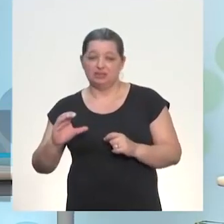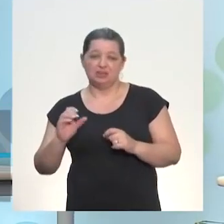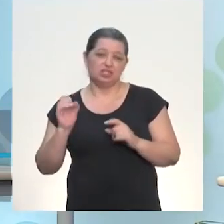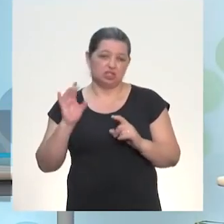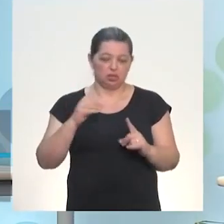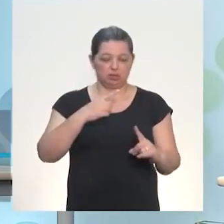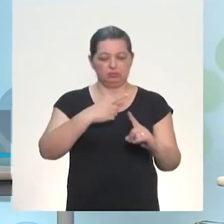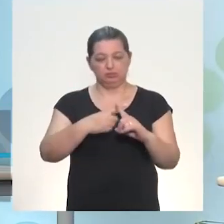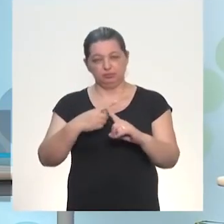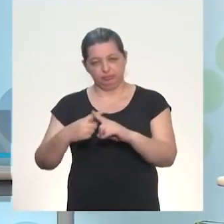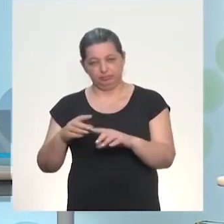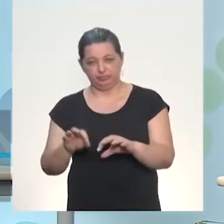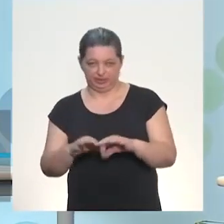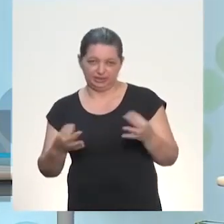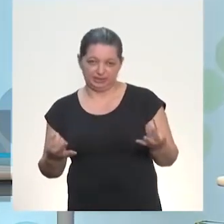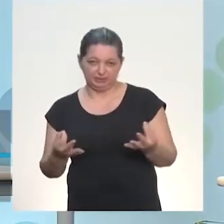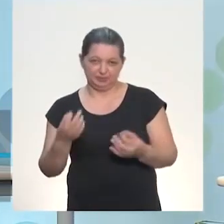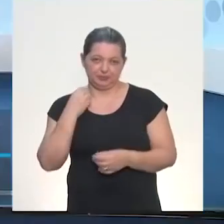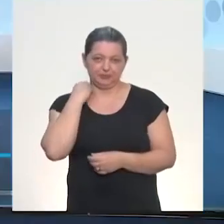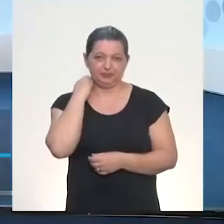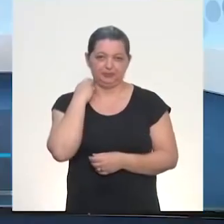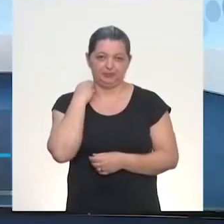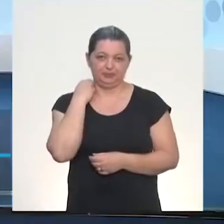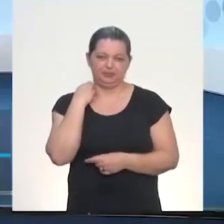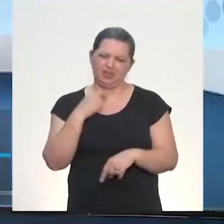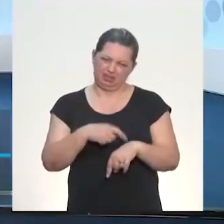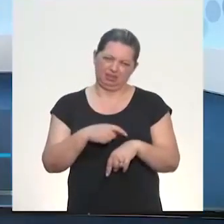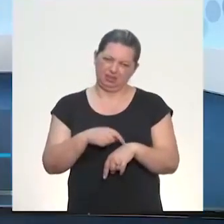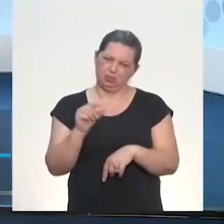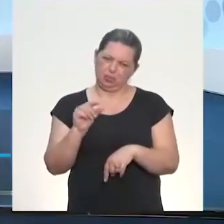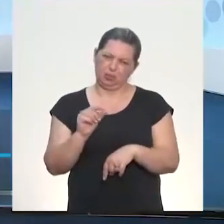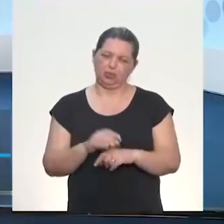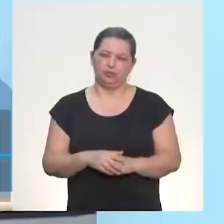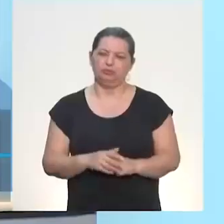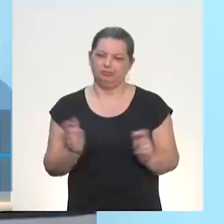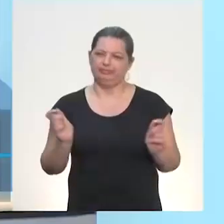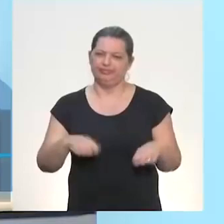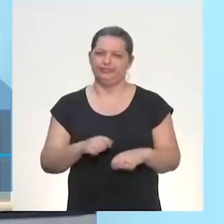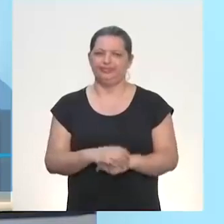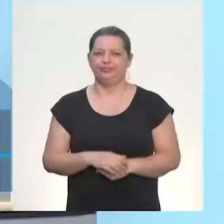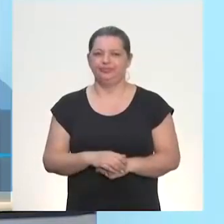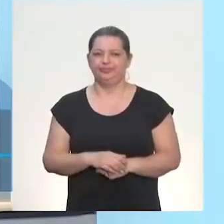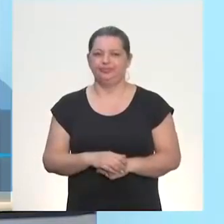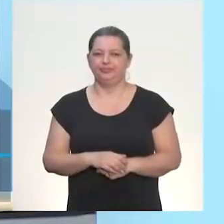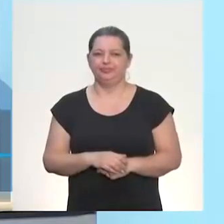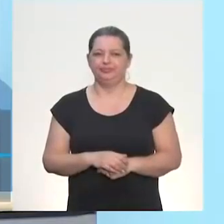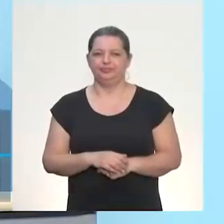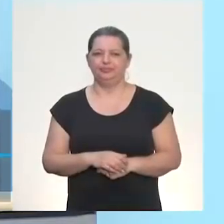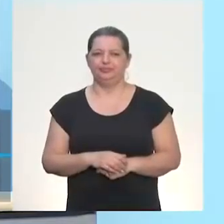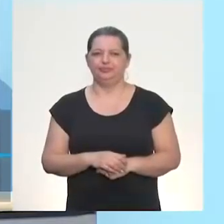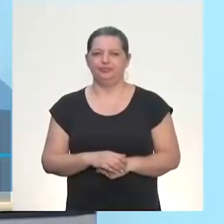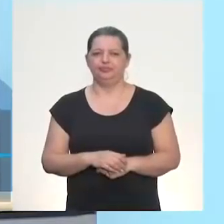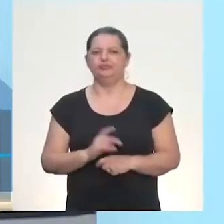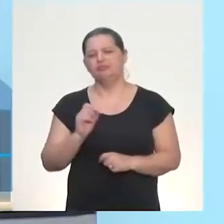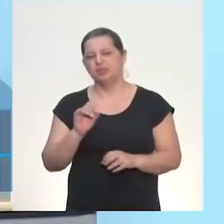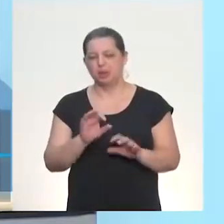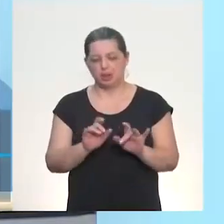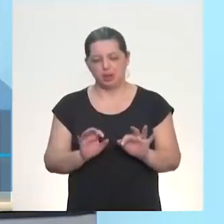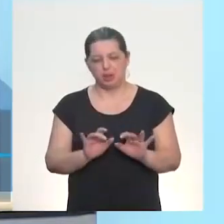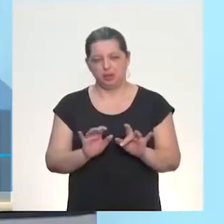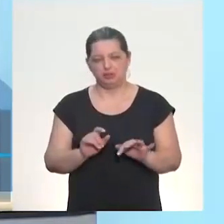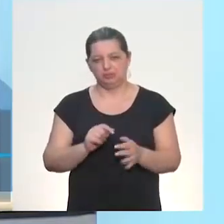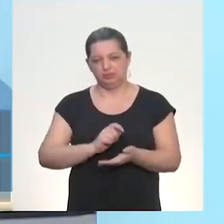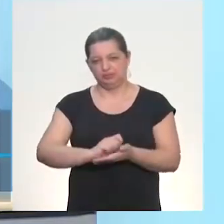multiplicar. Resposta bem simples, professor Inês, tempo curto, né? Com certeza, tempo curtinho, só para dar tempo de eu colocar algumas coisas aqui no